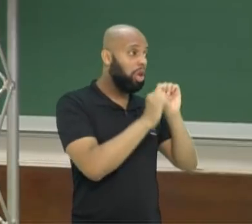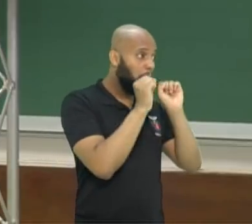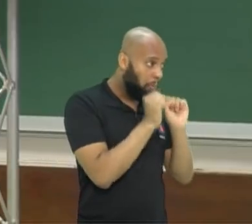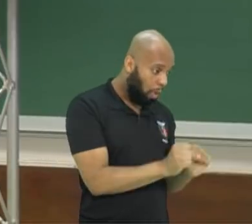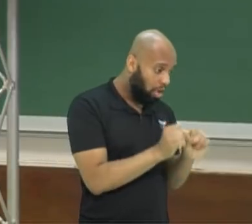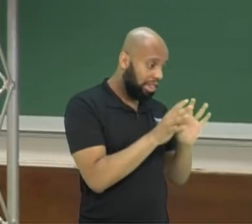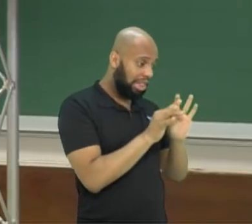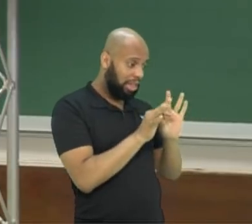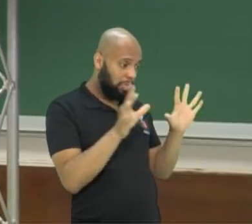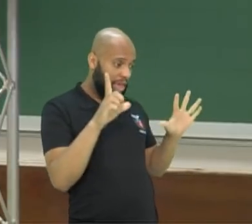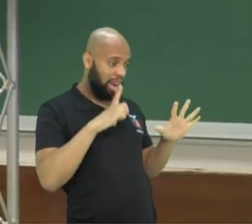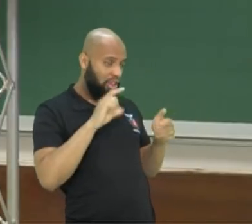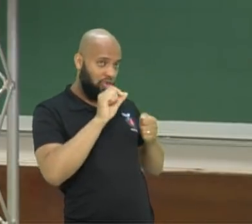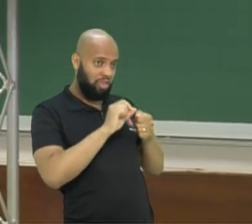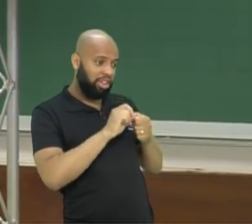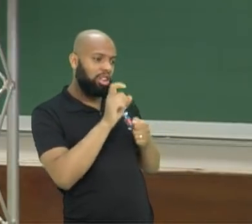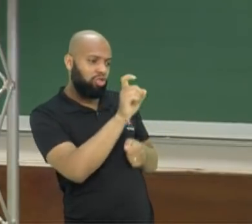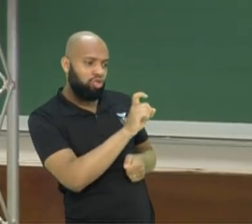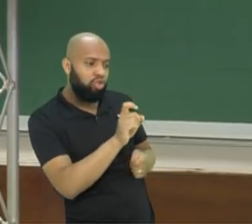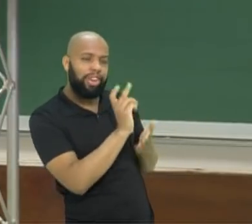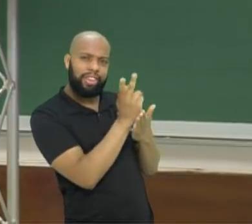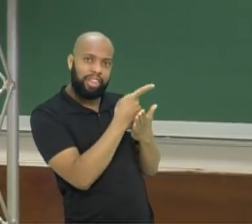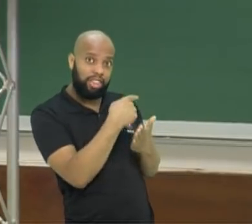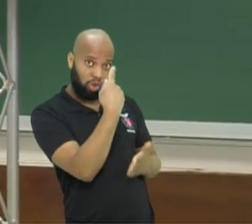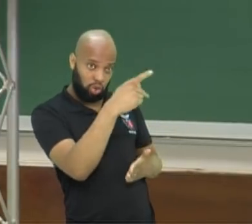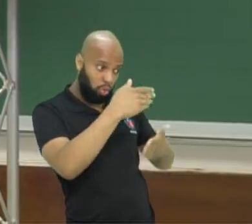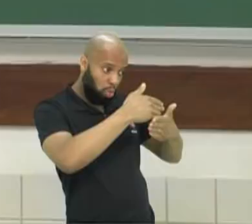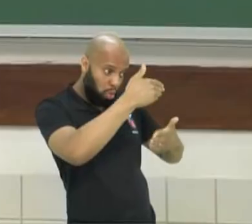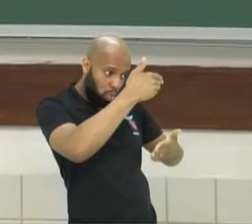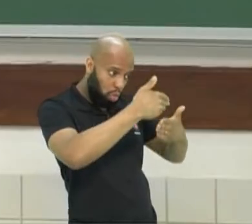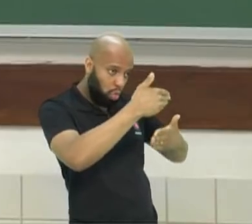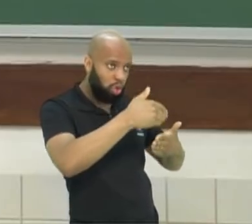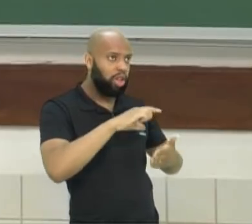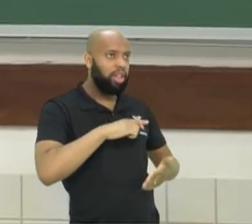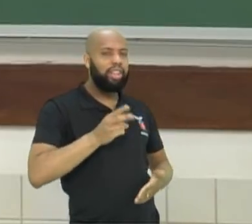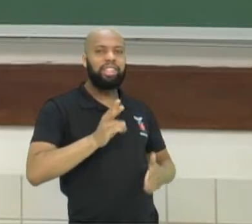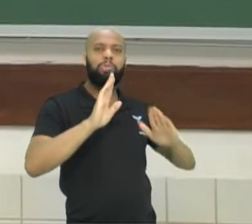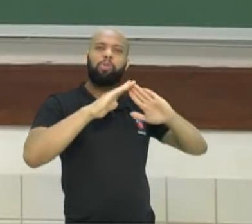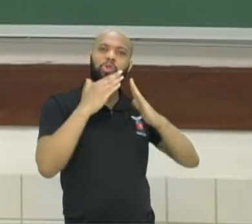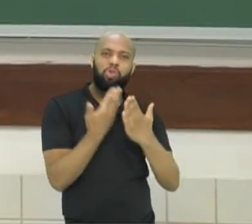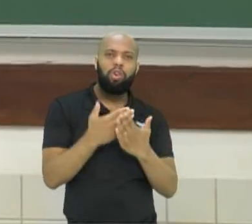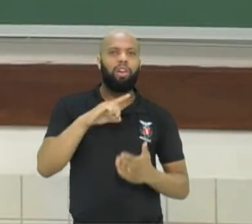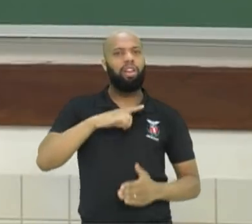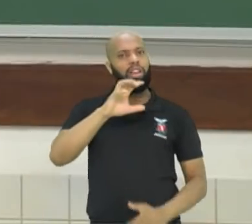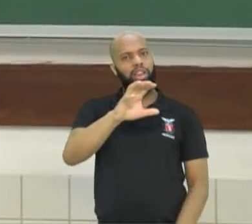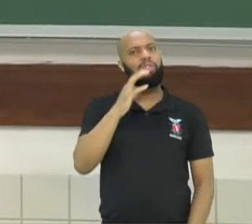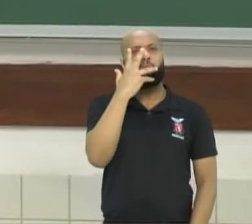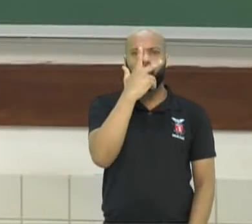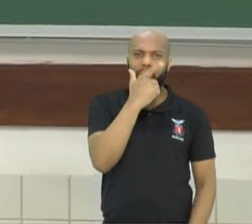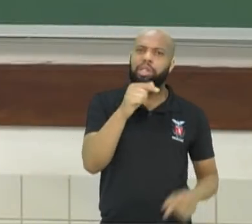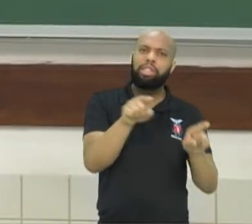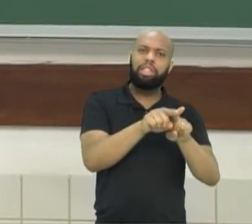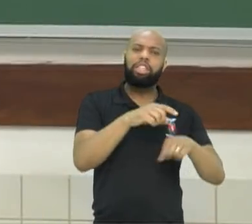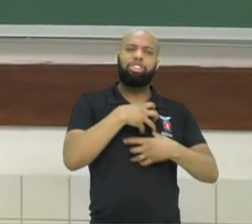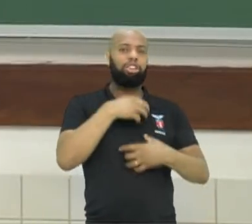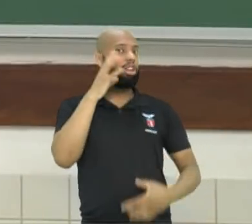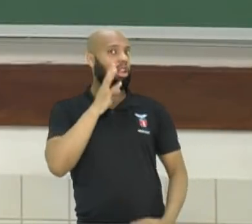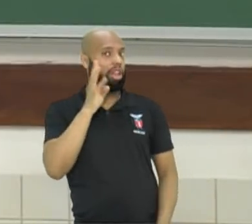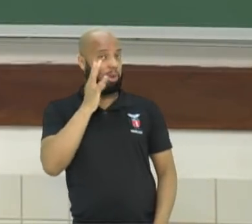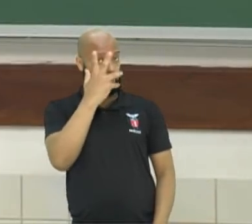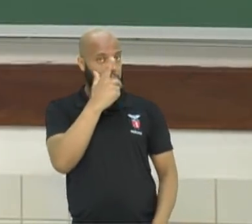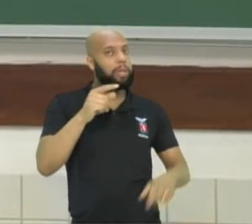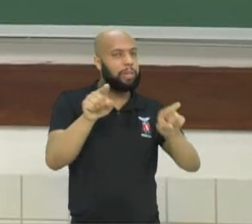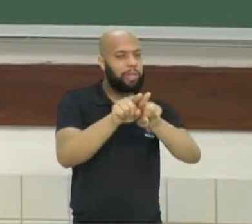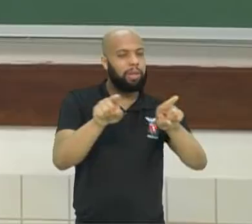ela autoriza que faça isso no muro dela. A gente vê bastante em escolas, né? Fica bem legal, uma forma de arte bem